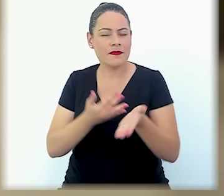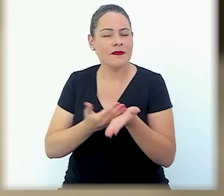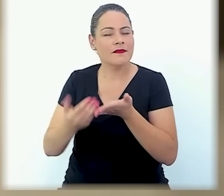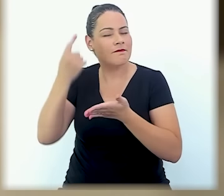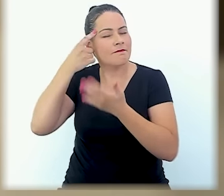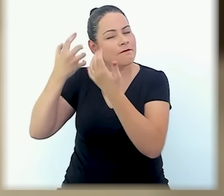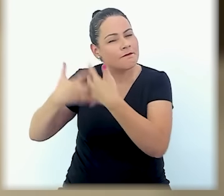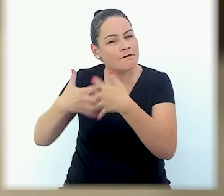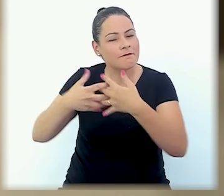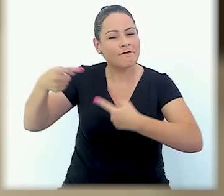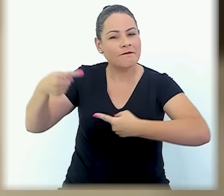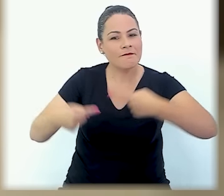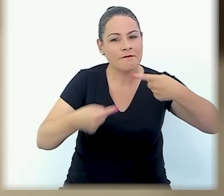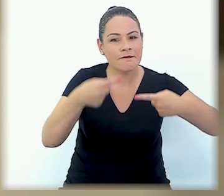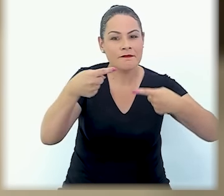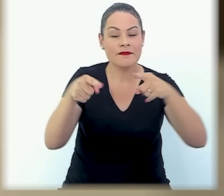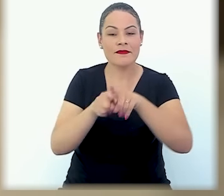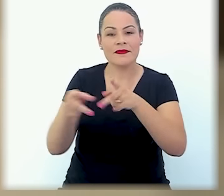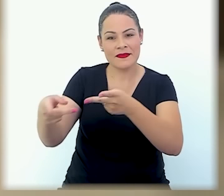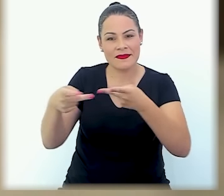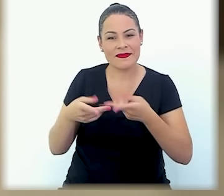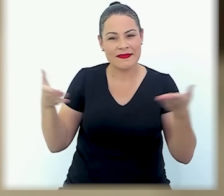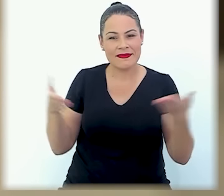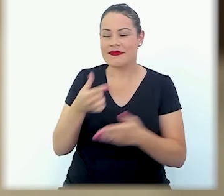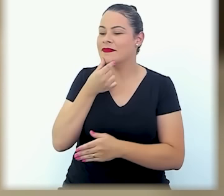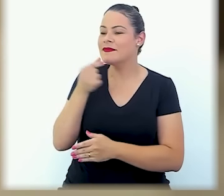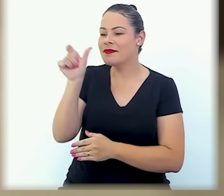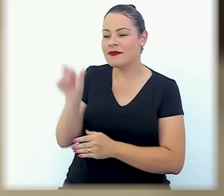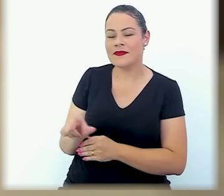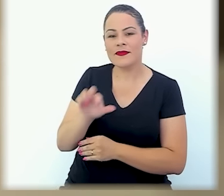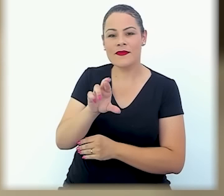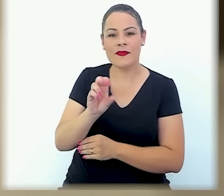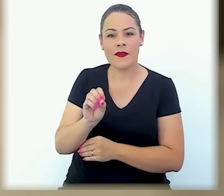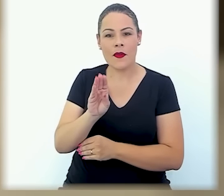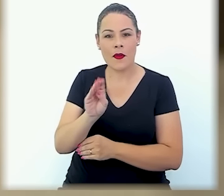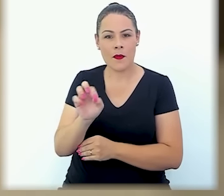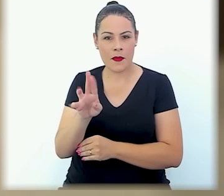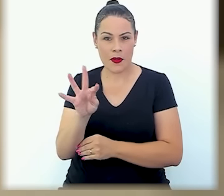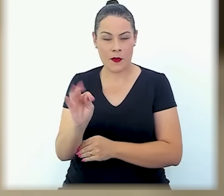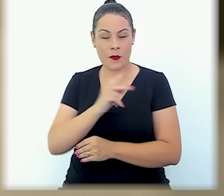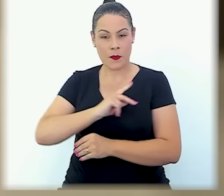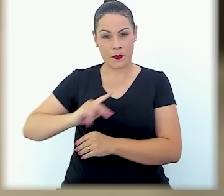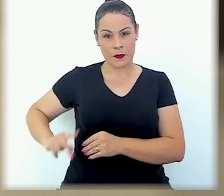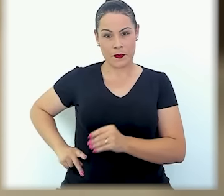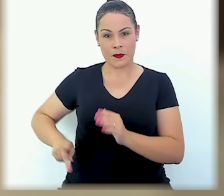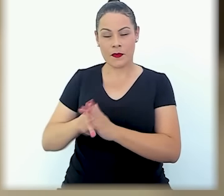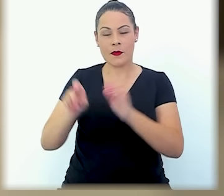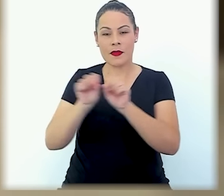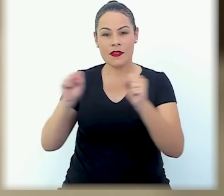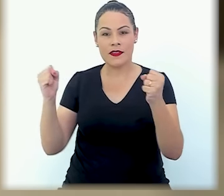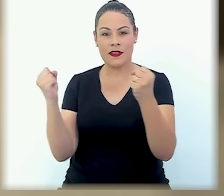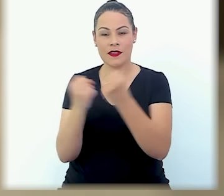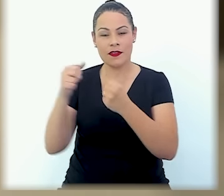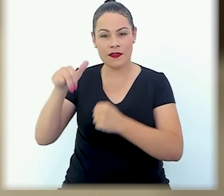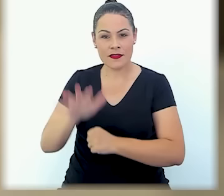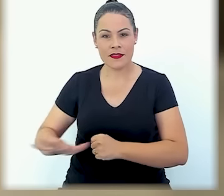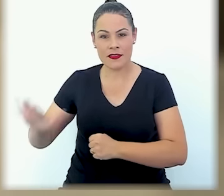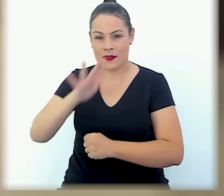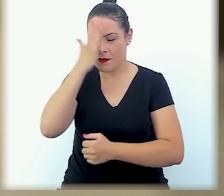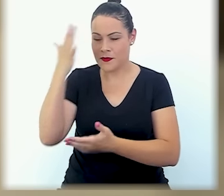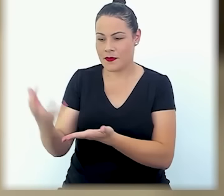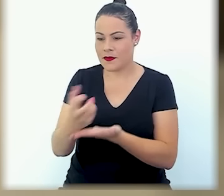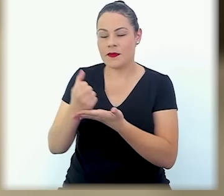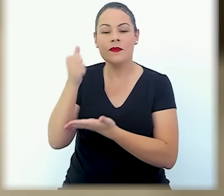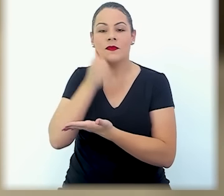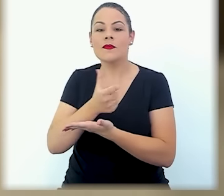alguns debates dentro dessa discussão, convidamos hoje Roberto Rocha, que é presidente da Associação Nacional dos Catadores e